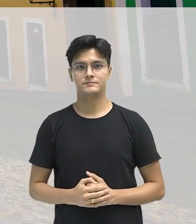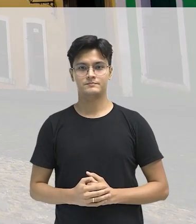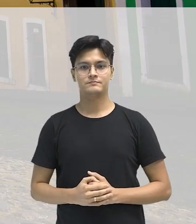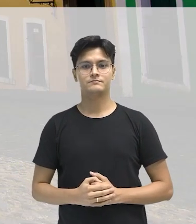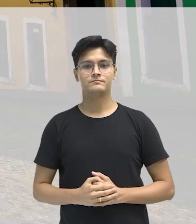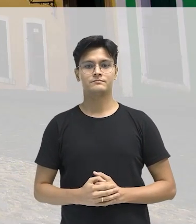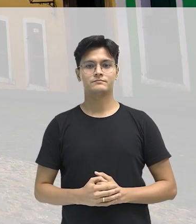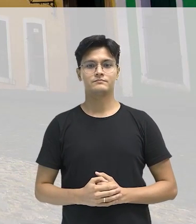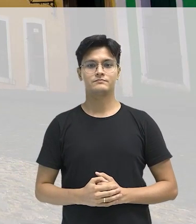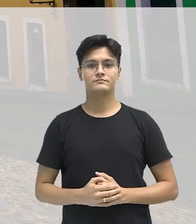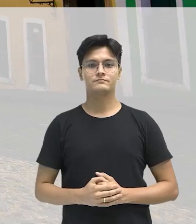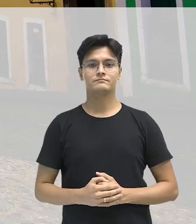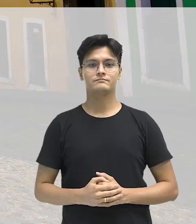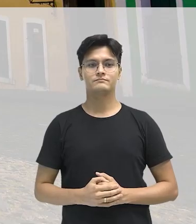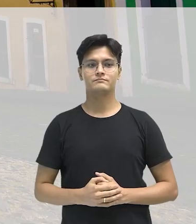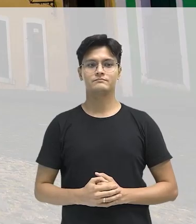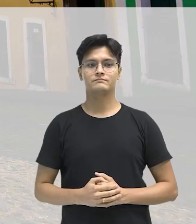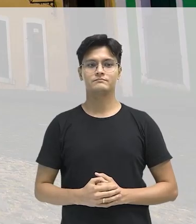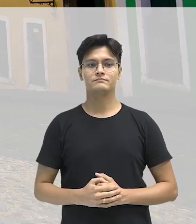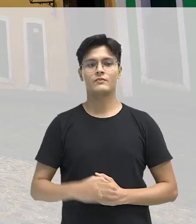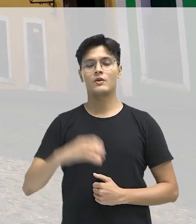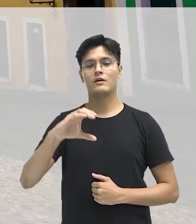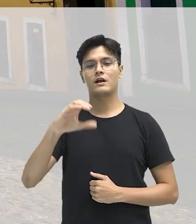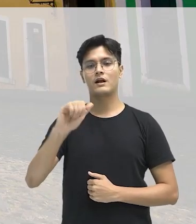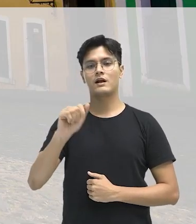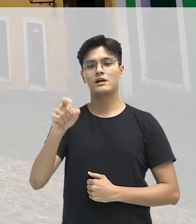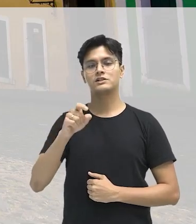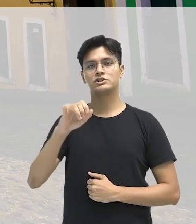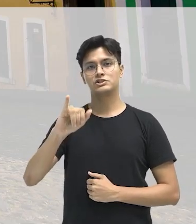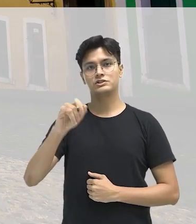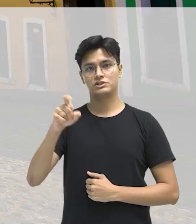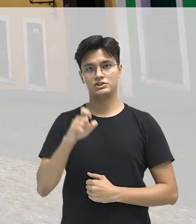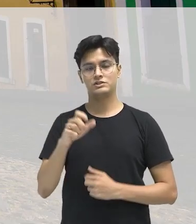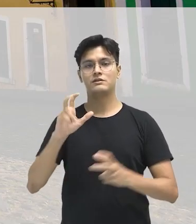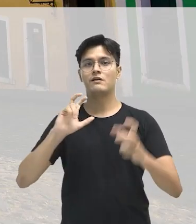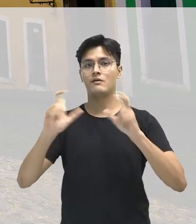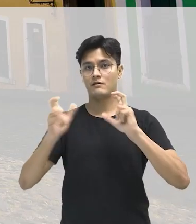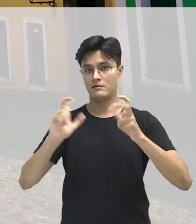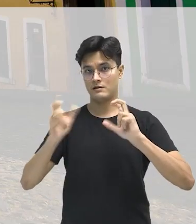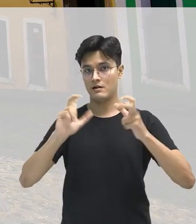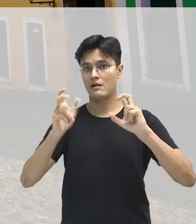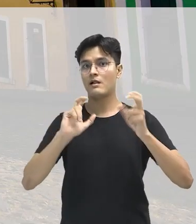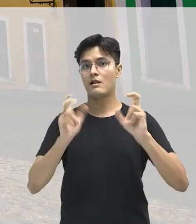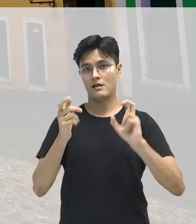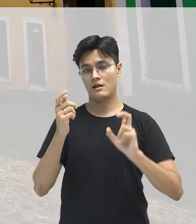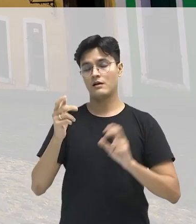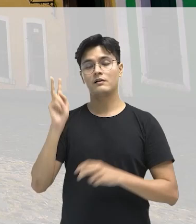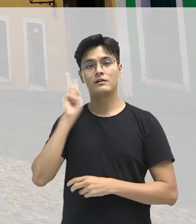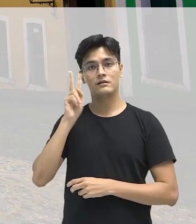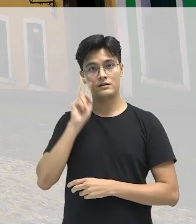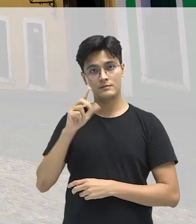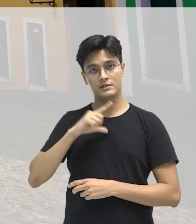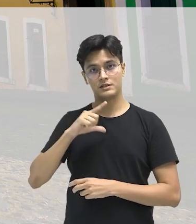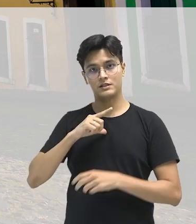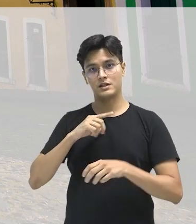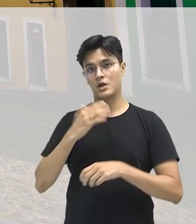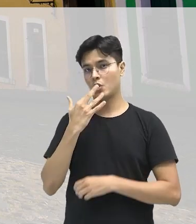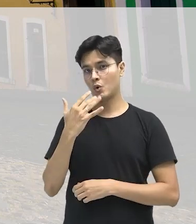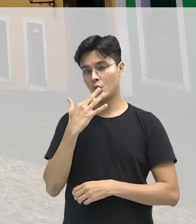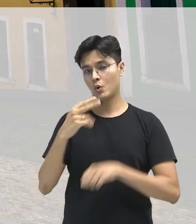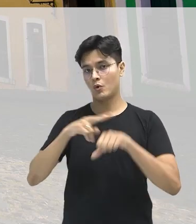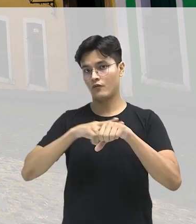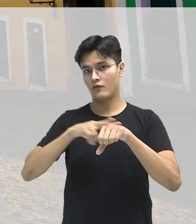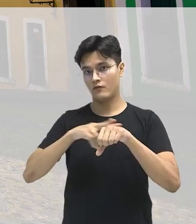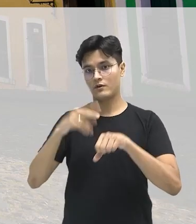o cachixi. Observem aí qual deles é o cachixi. Lembrem que ele está em verde, olha aqui, mas aqui